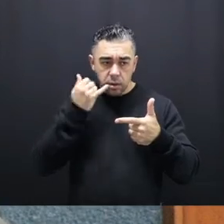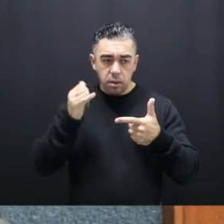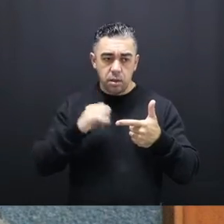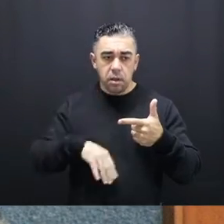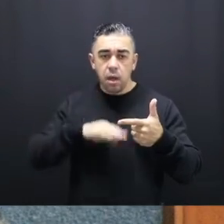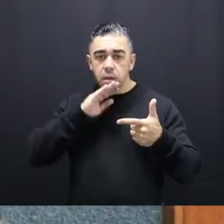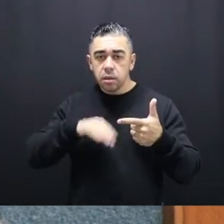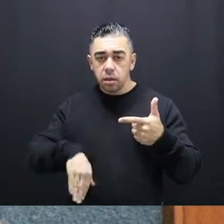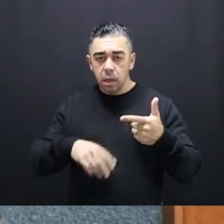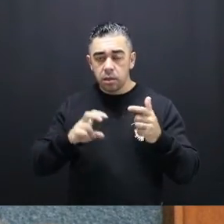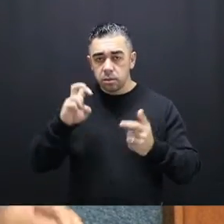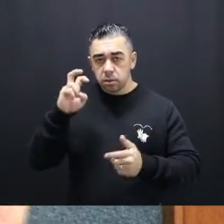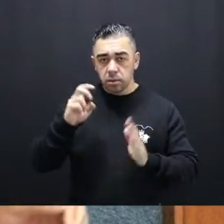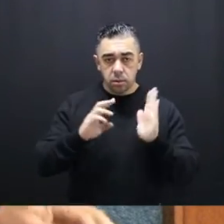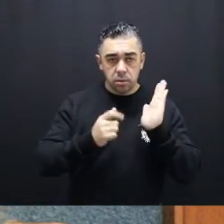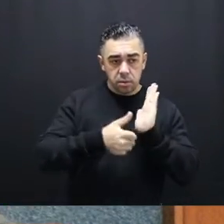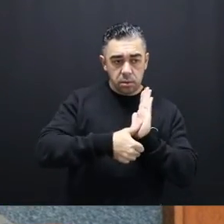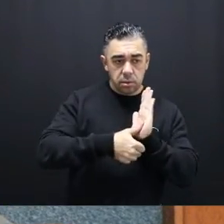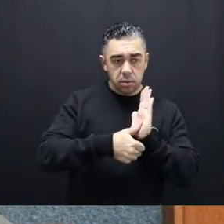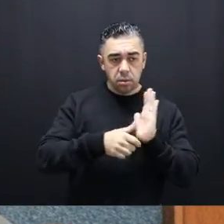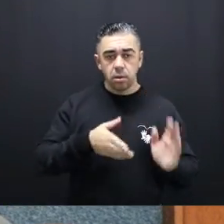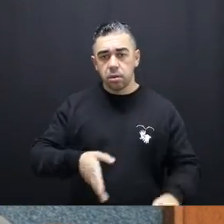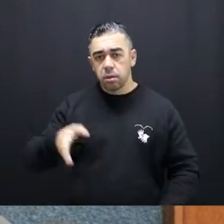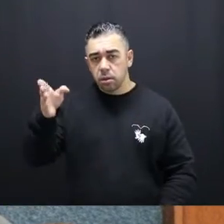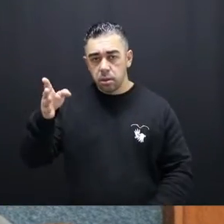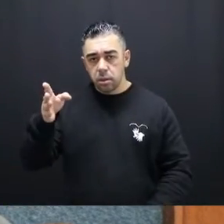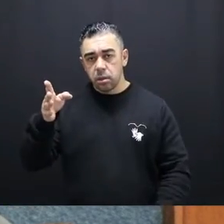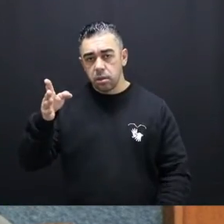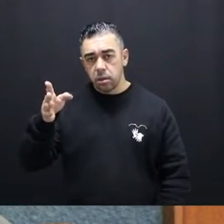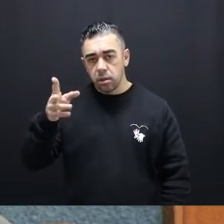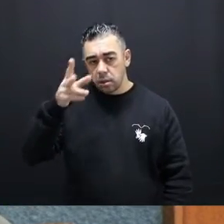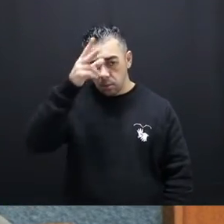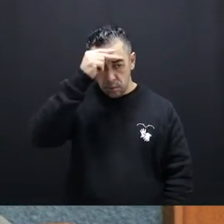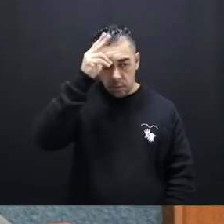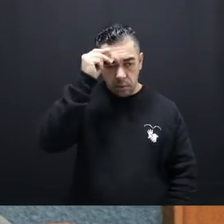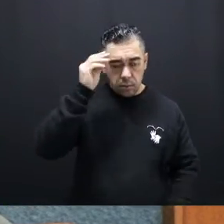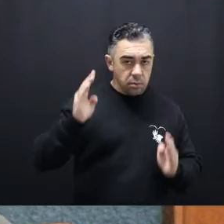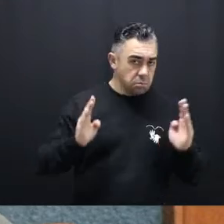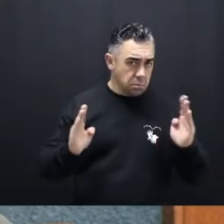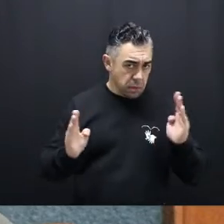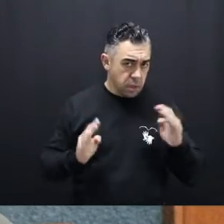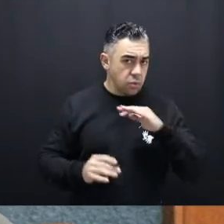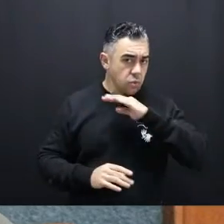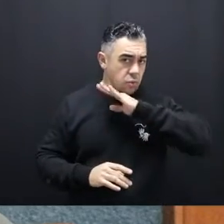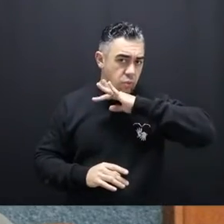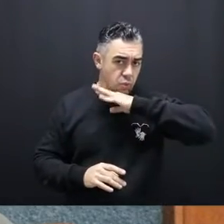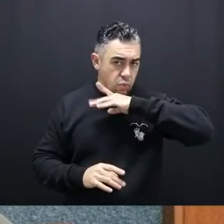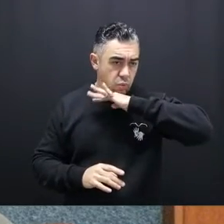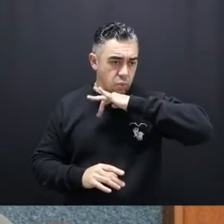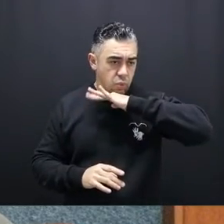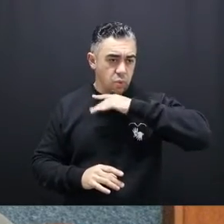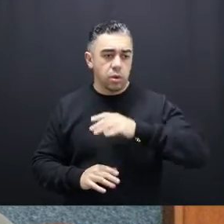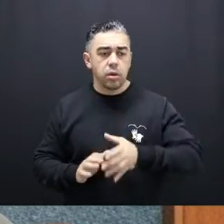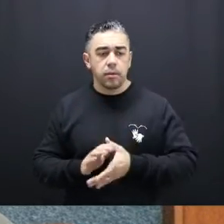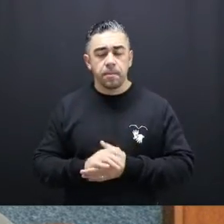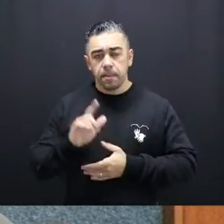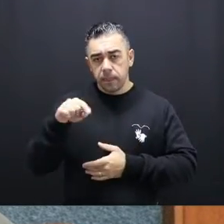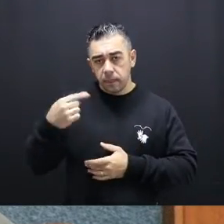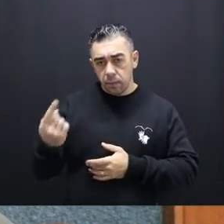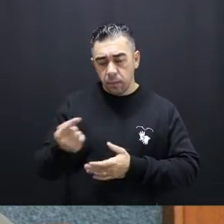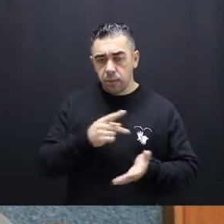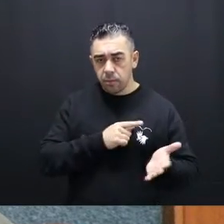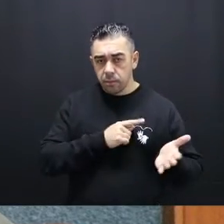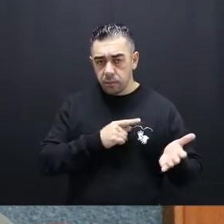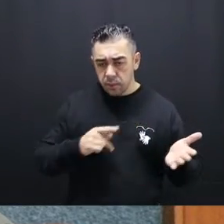final da tarde bater o dedinho as vezes que ainda foi feito o galo com medo foi um período terrível depois presidente da